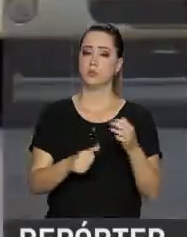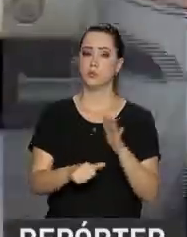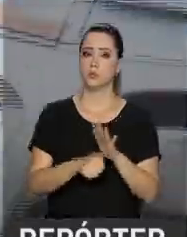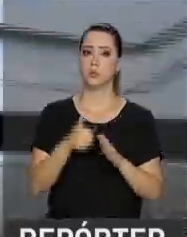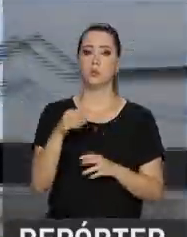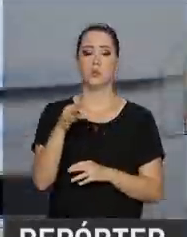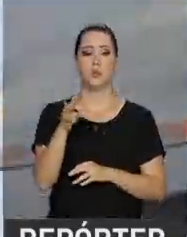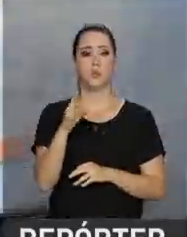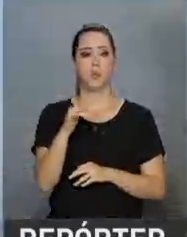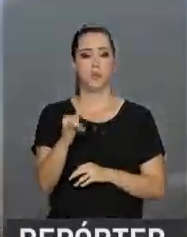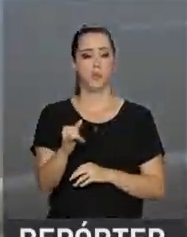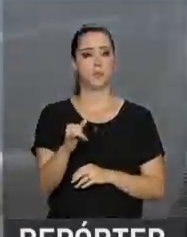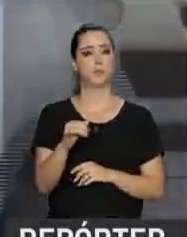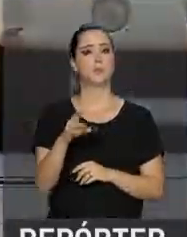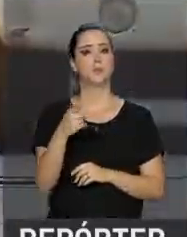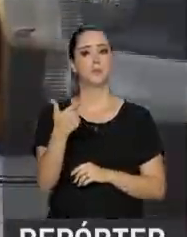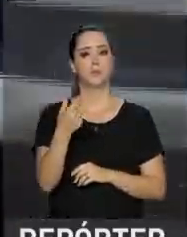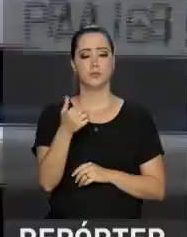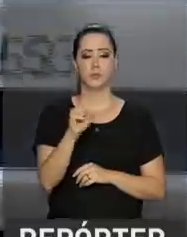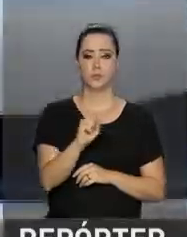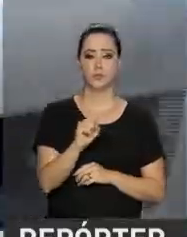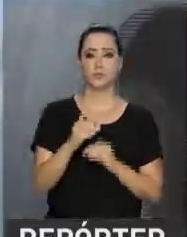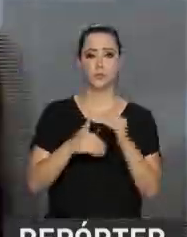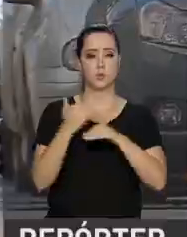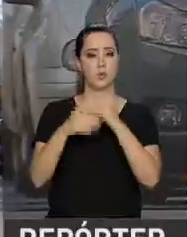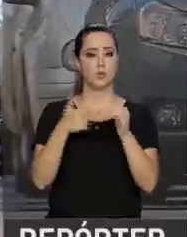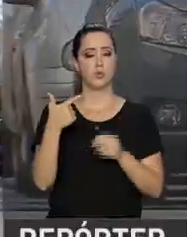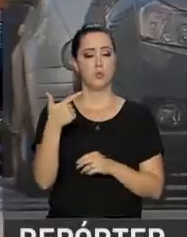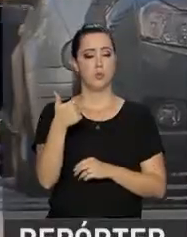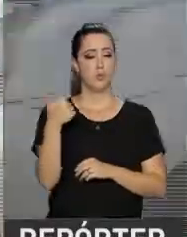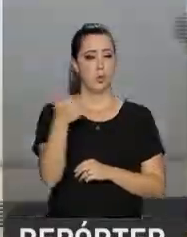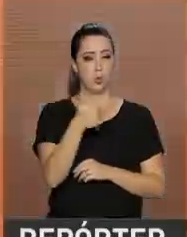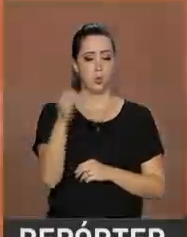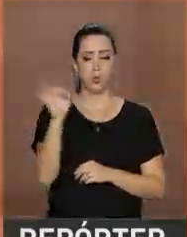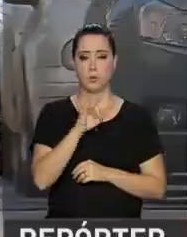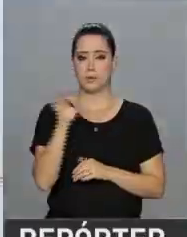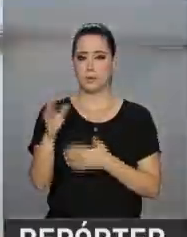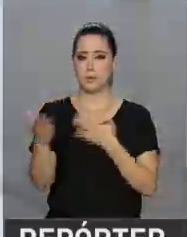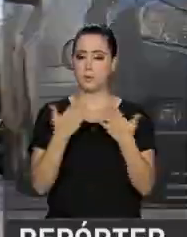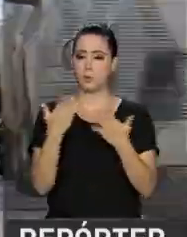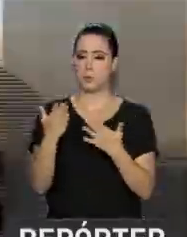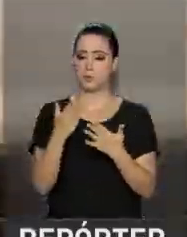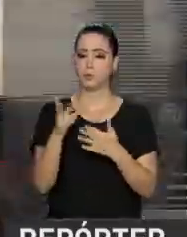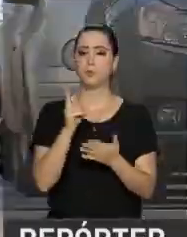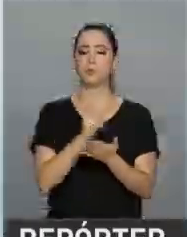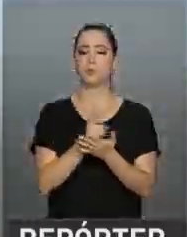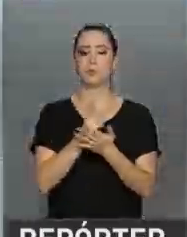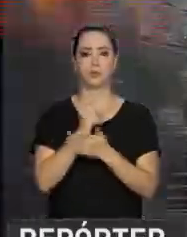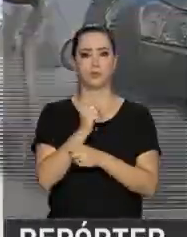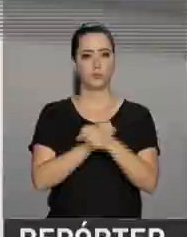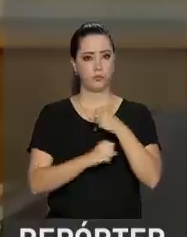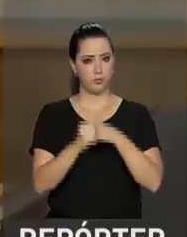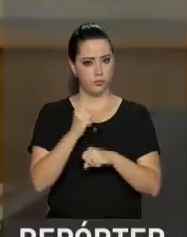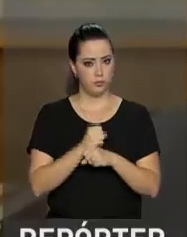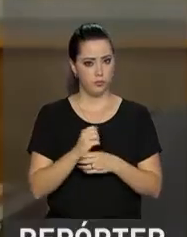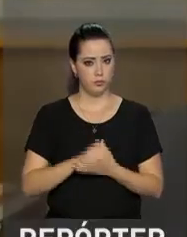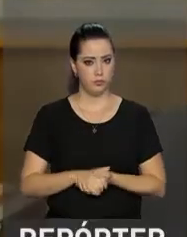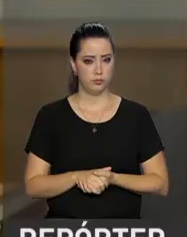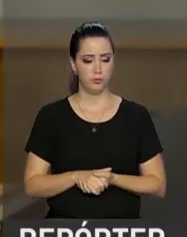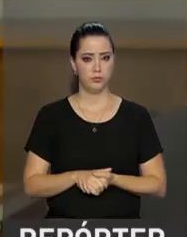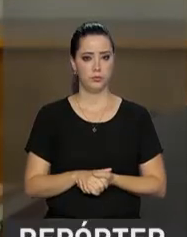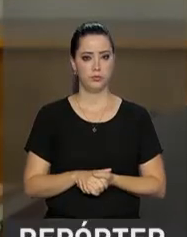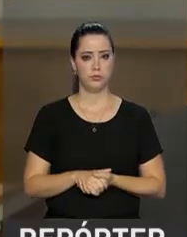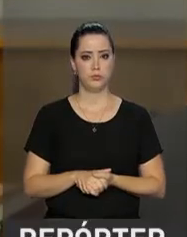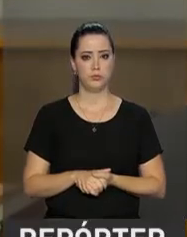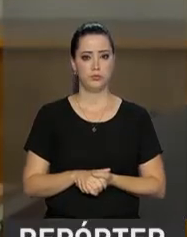de 2018, uma elevação de 12% em relação ao mesmo período de 2017. O comportamento